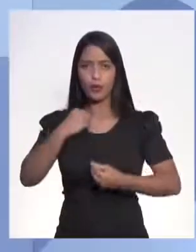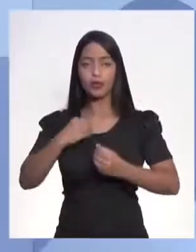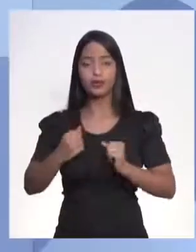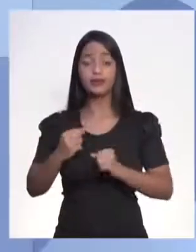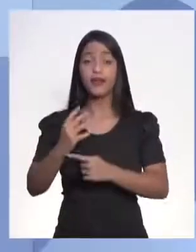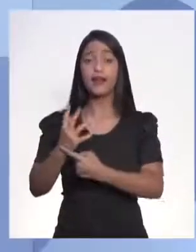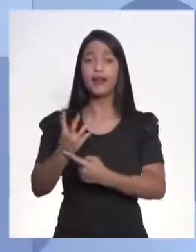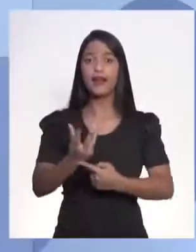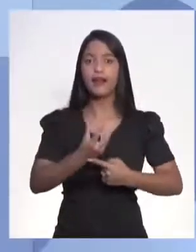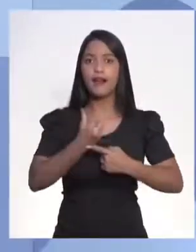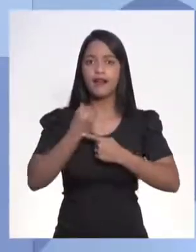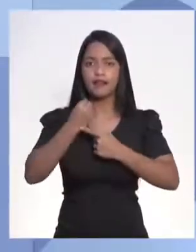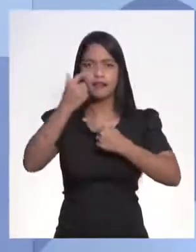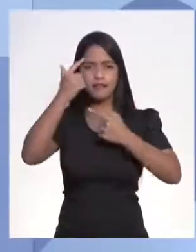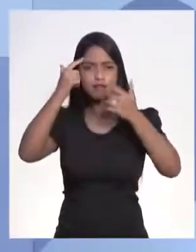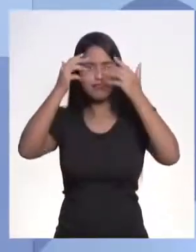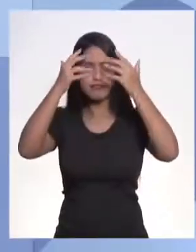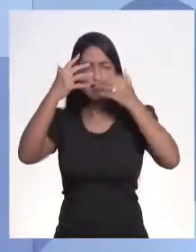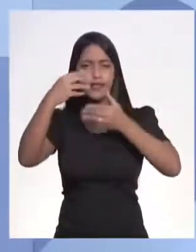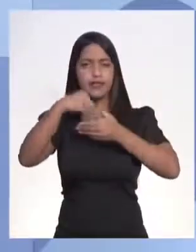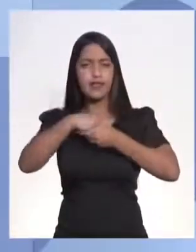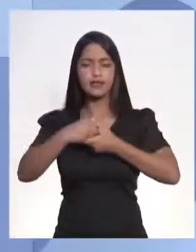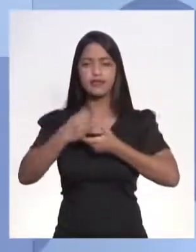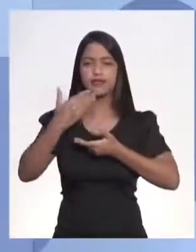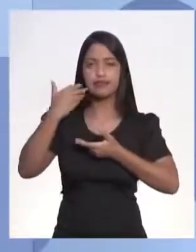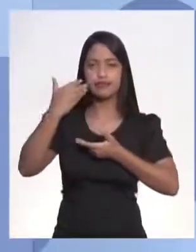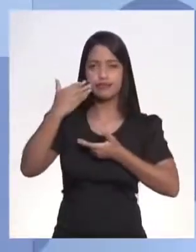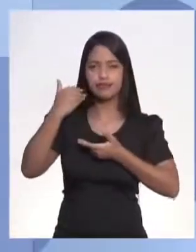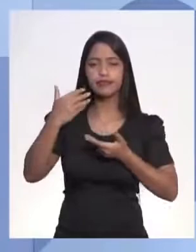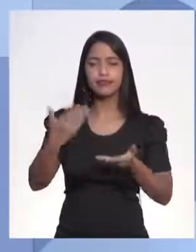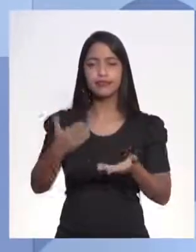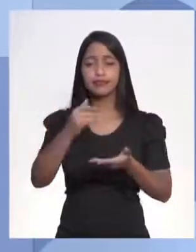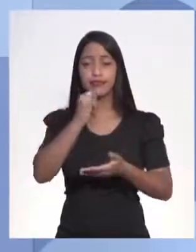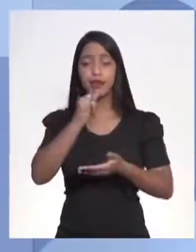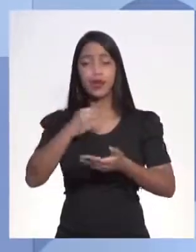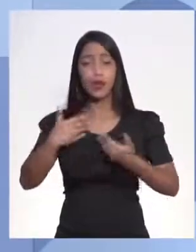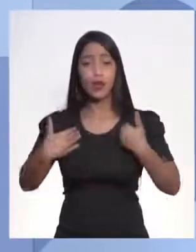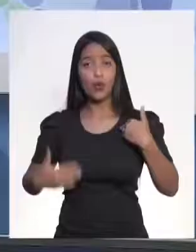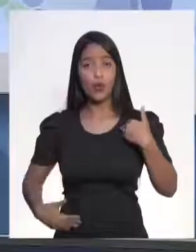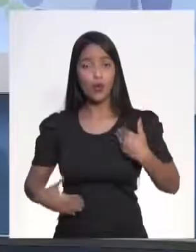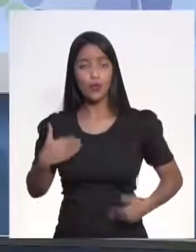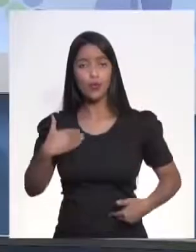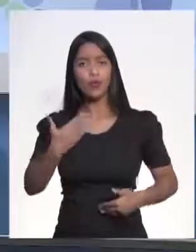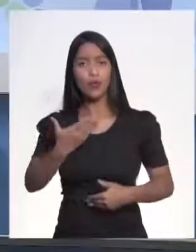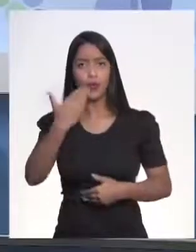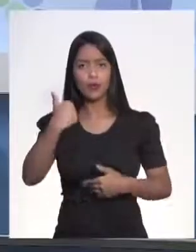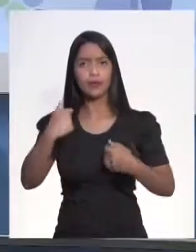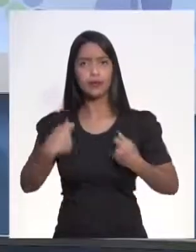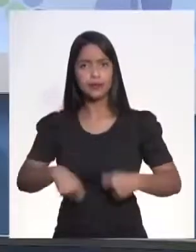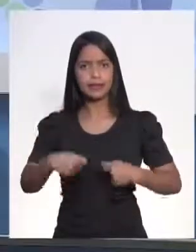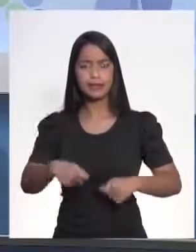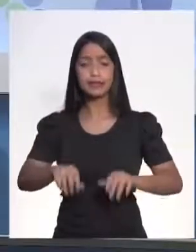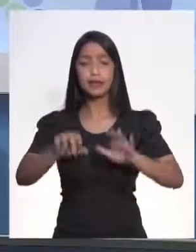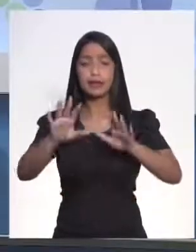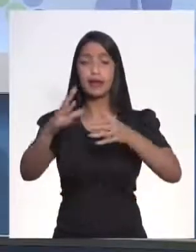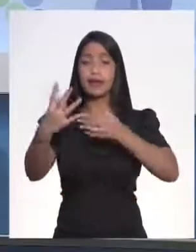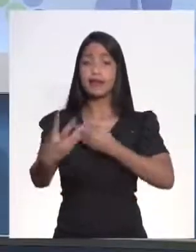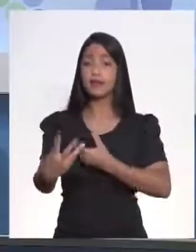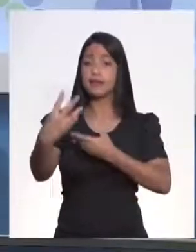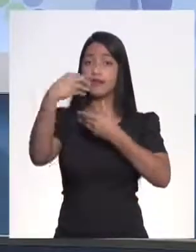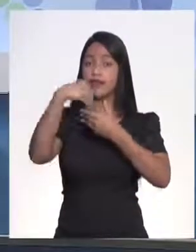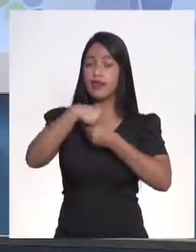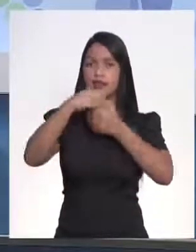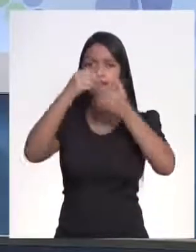alimentar a alma né é eu fiz isso então é que meu corpo precisa de comida e a minha alma meu